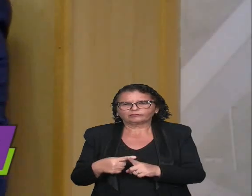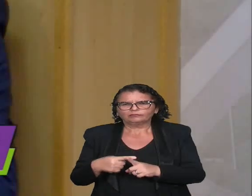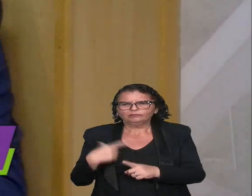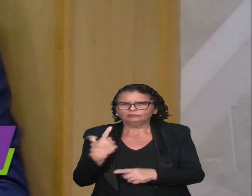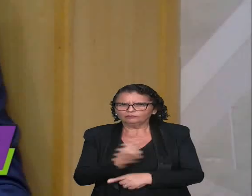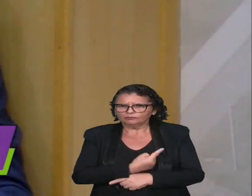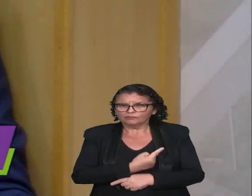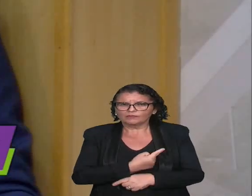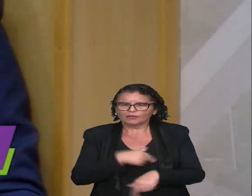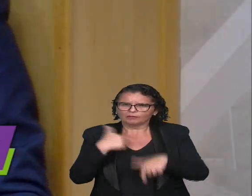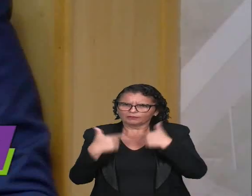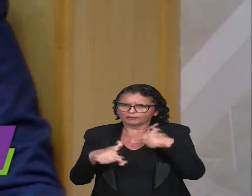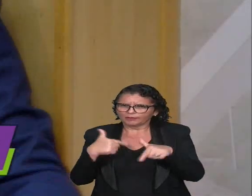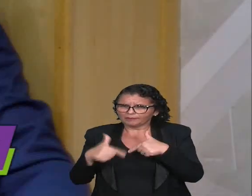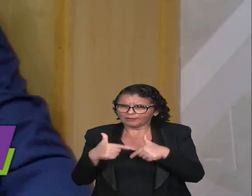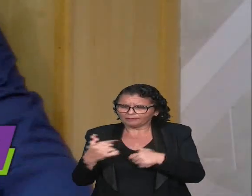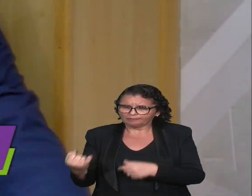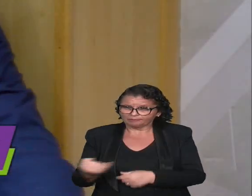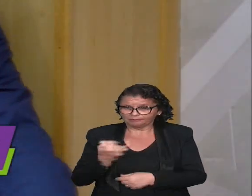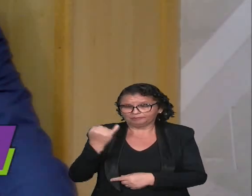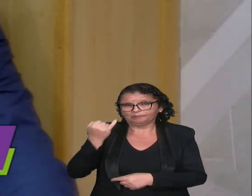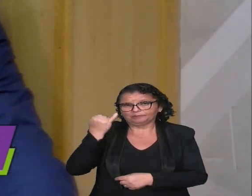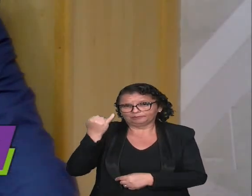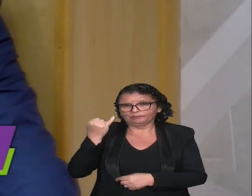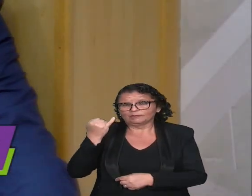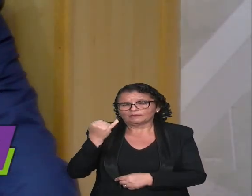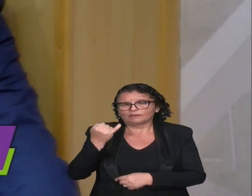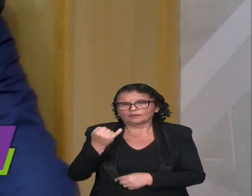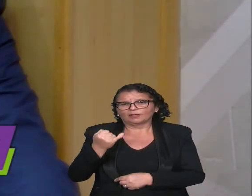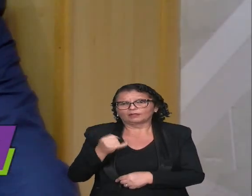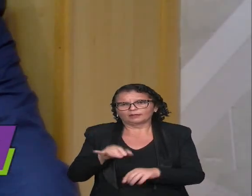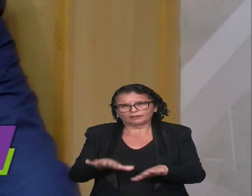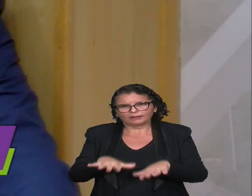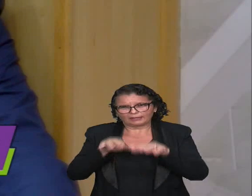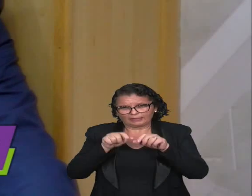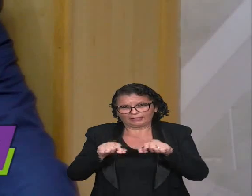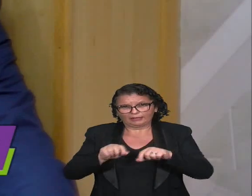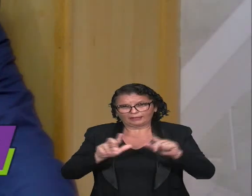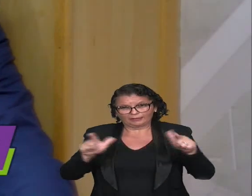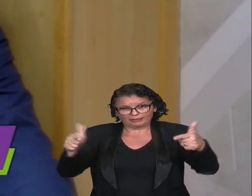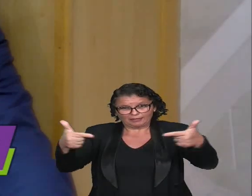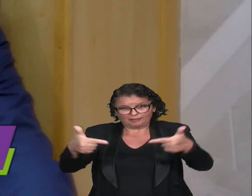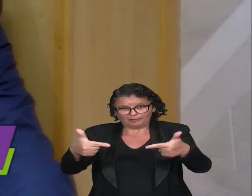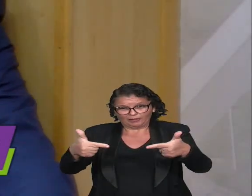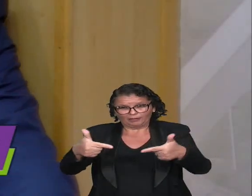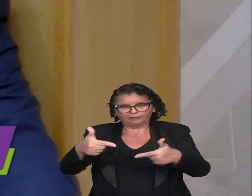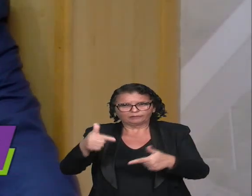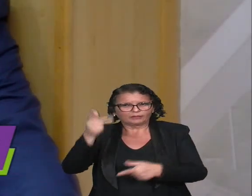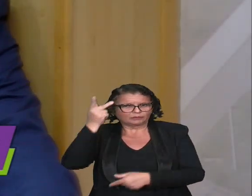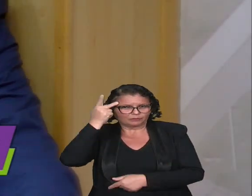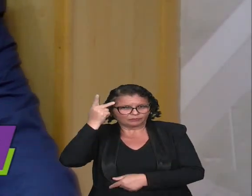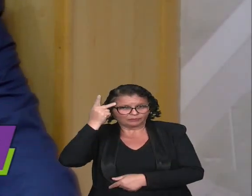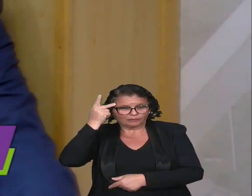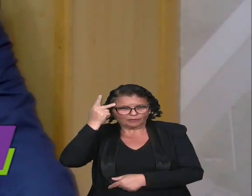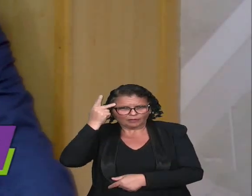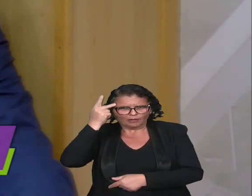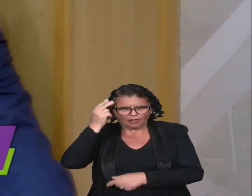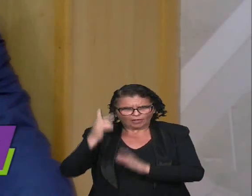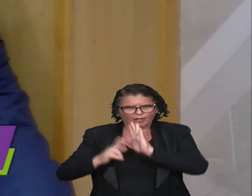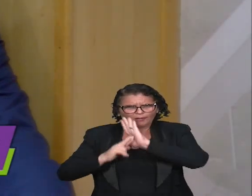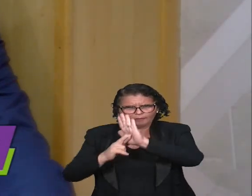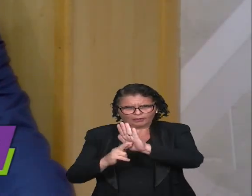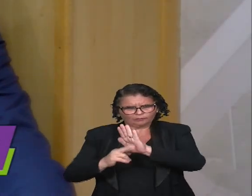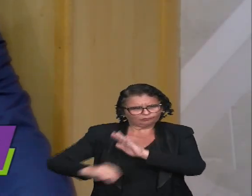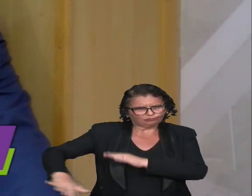temos feito um trabalho bastante importante dentro da Assembleia representando não só a cidade de Osasco mas toda a